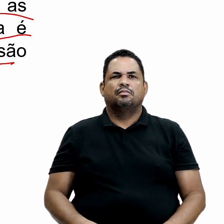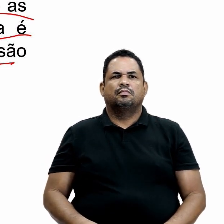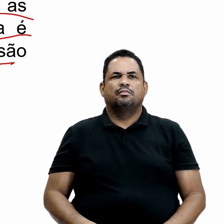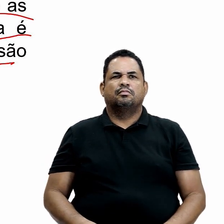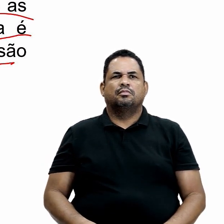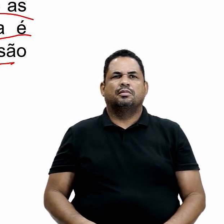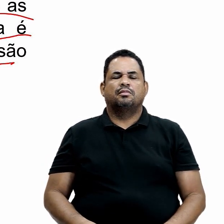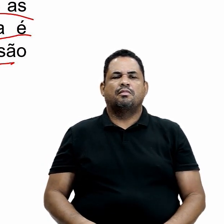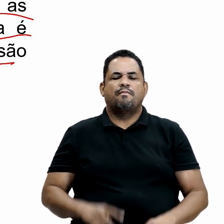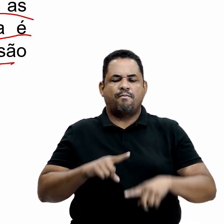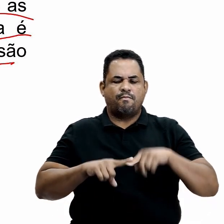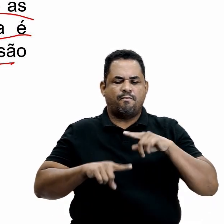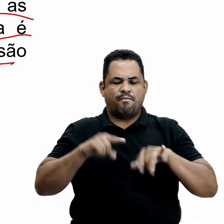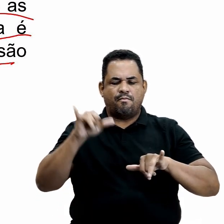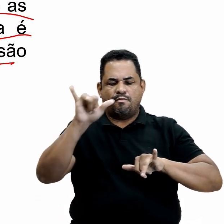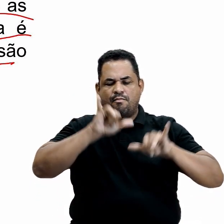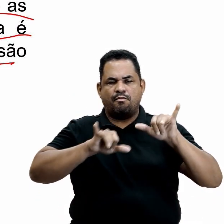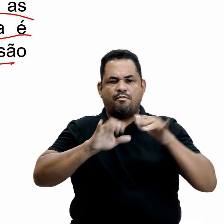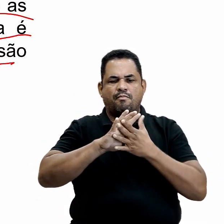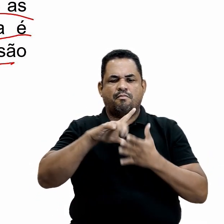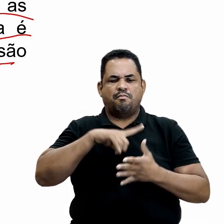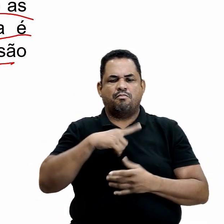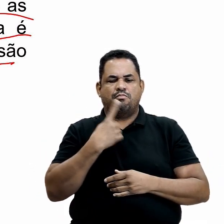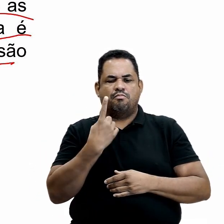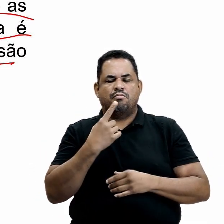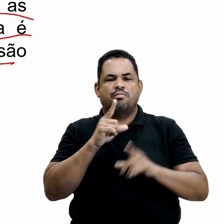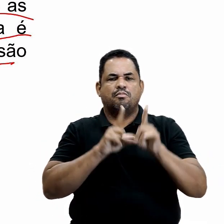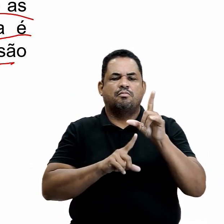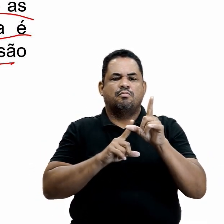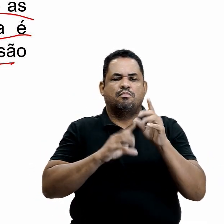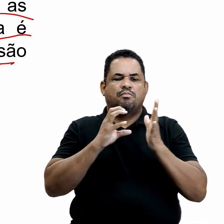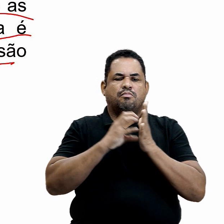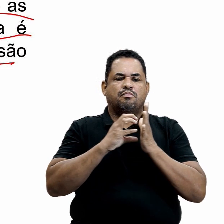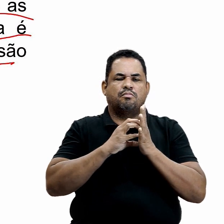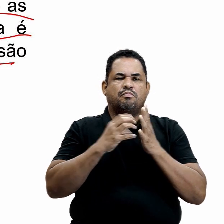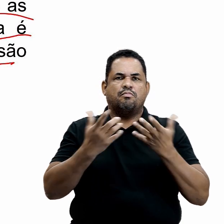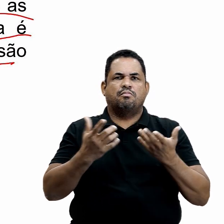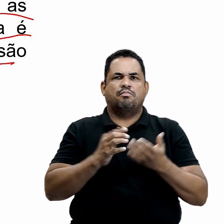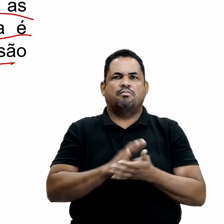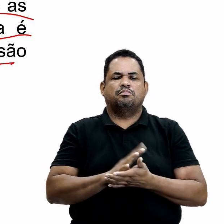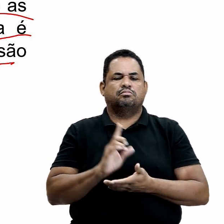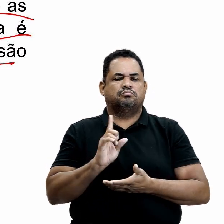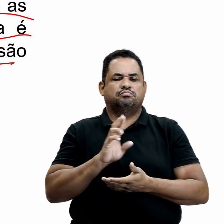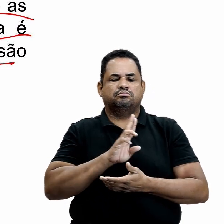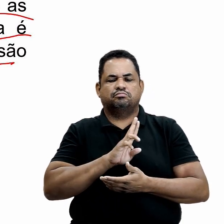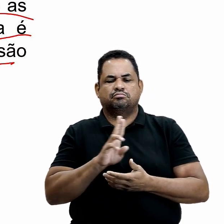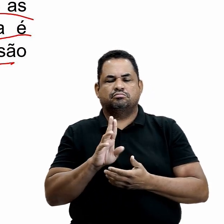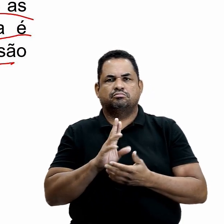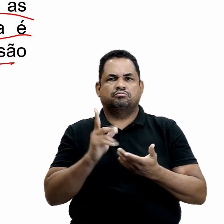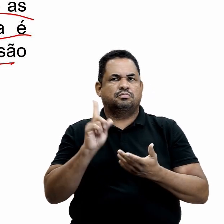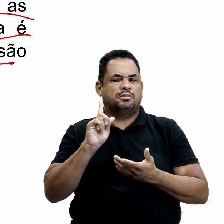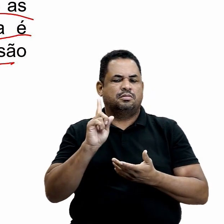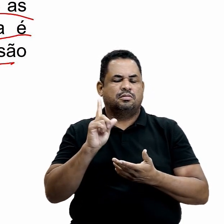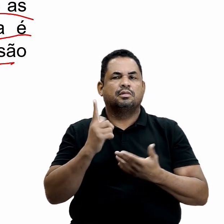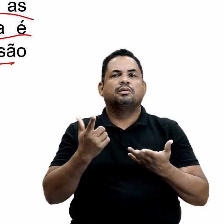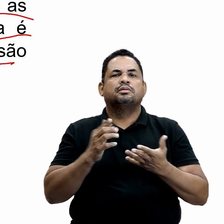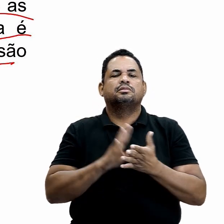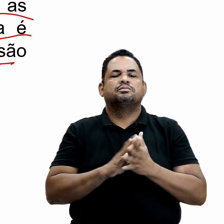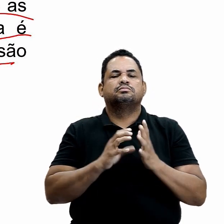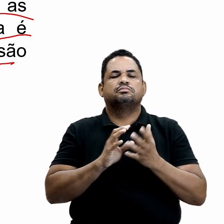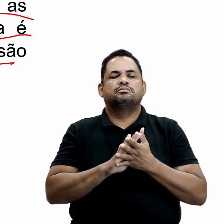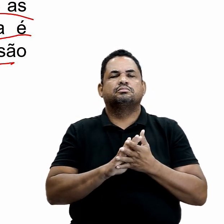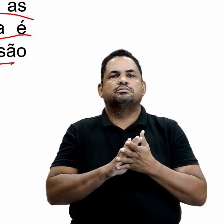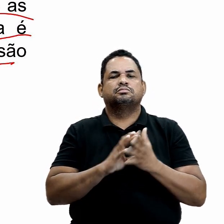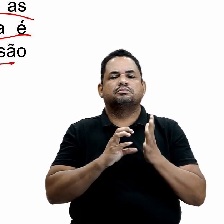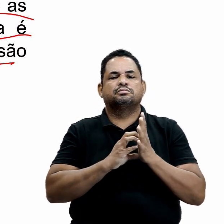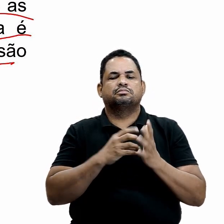elemento químico tiver só uma letra, o símbolo dele, o símbolo não é o nome, o símbolo do elemento com uma letra só será